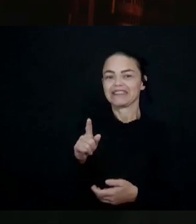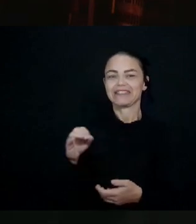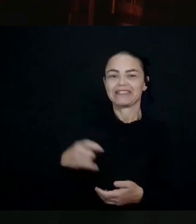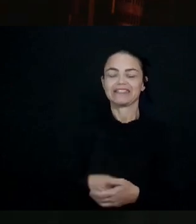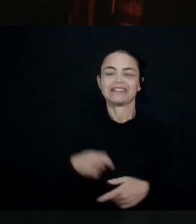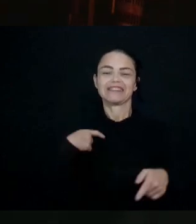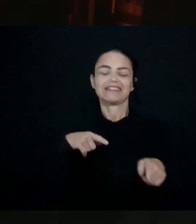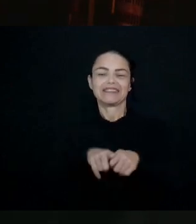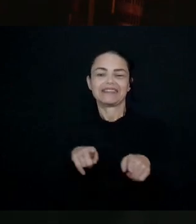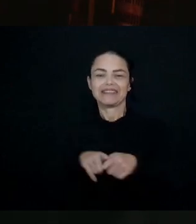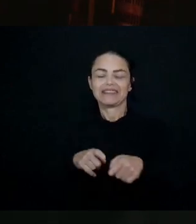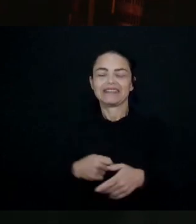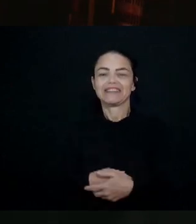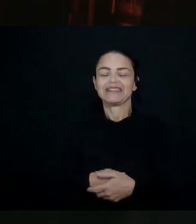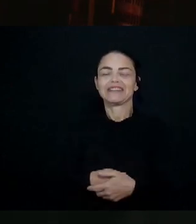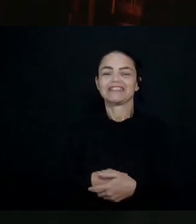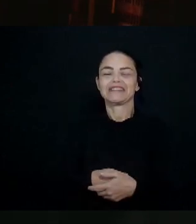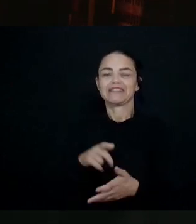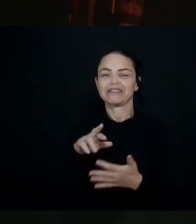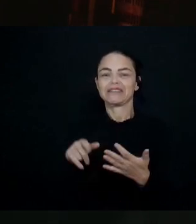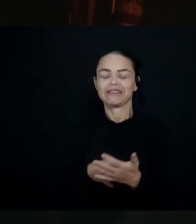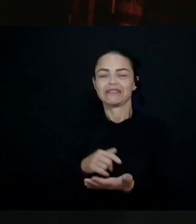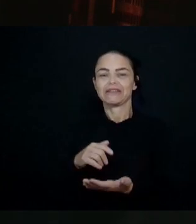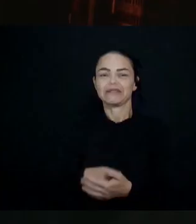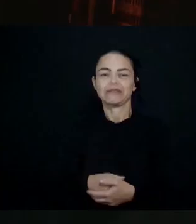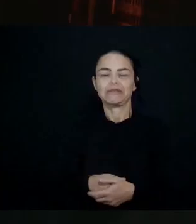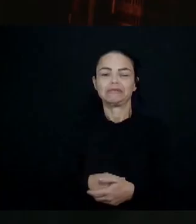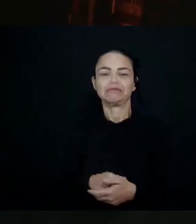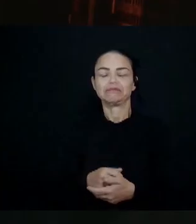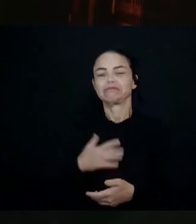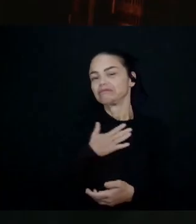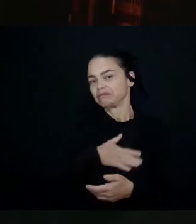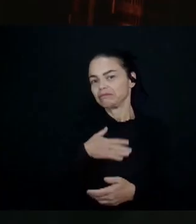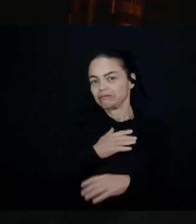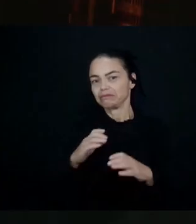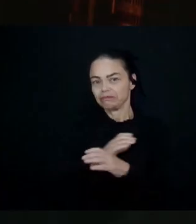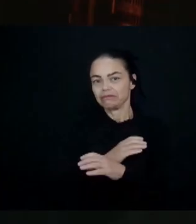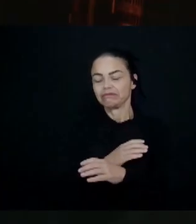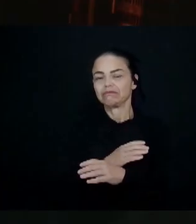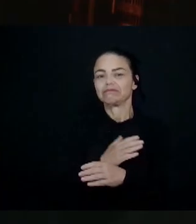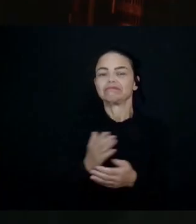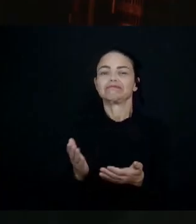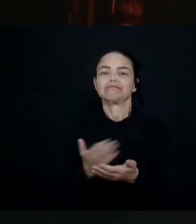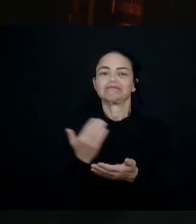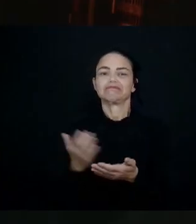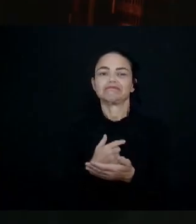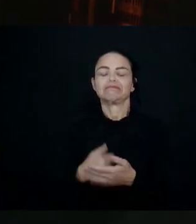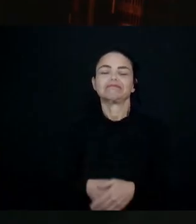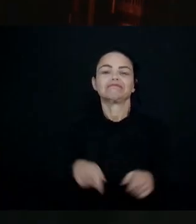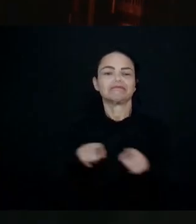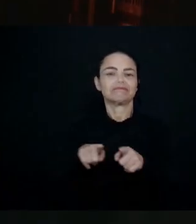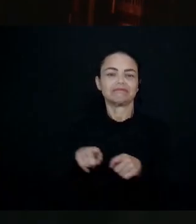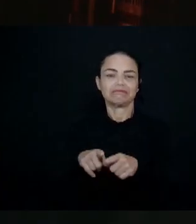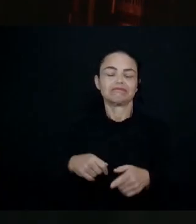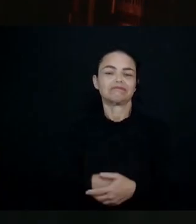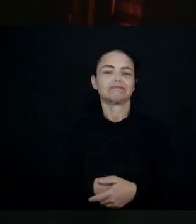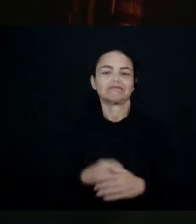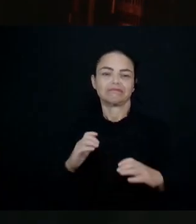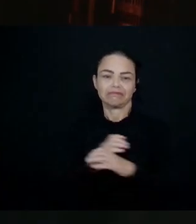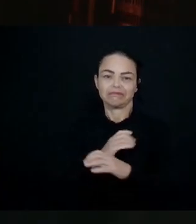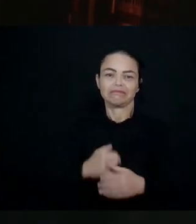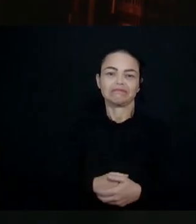Eu colecionei figurinhas, quer dizer, eu gostava de completar álbum nessa que você também completou na